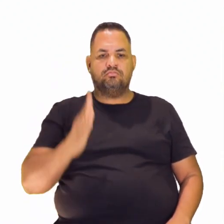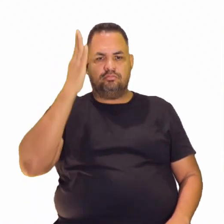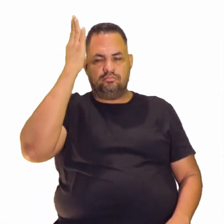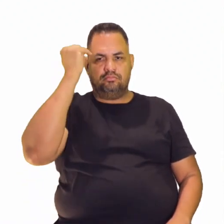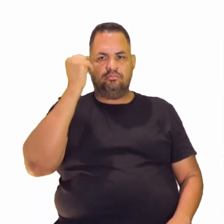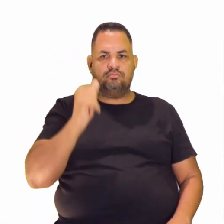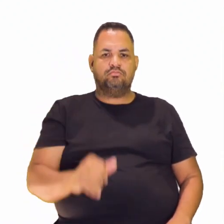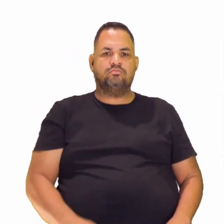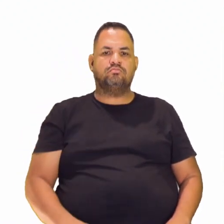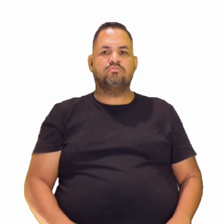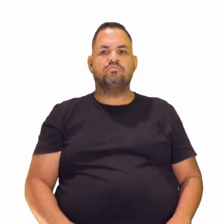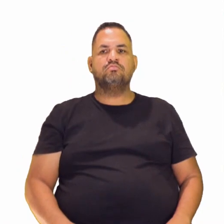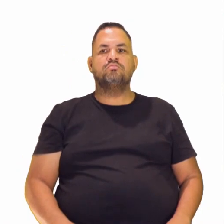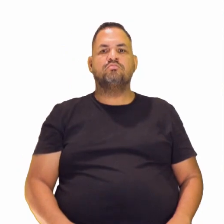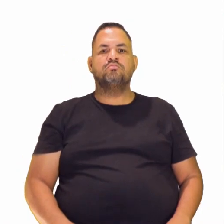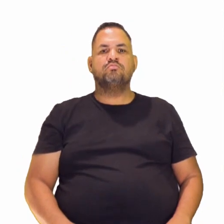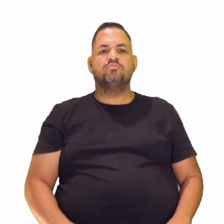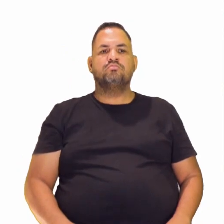saber.